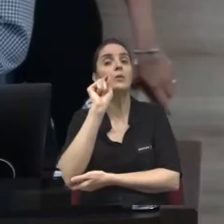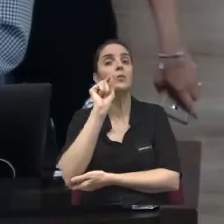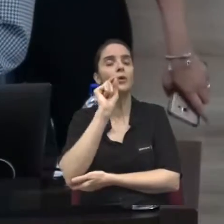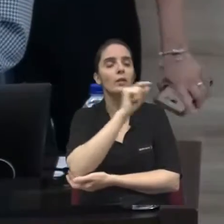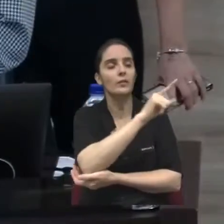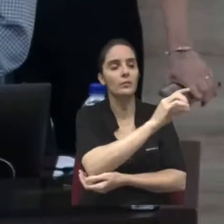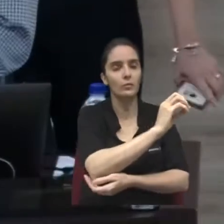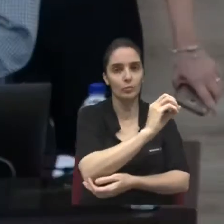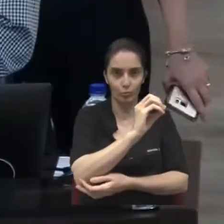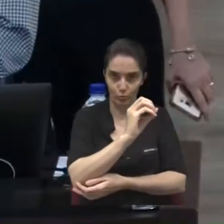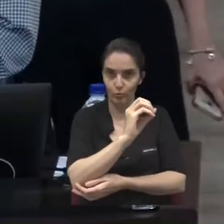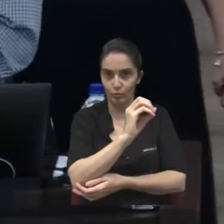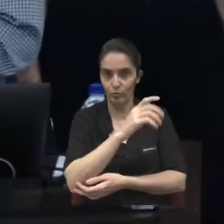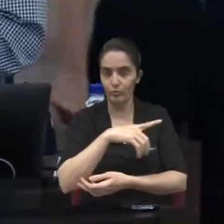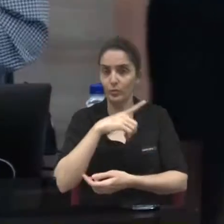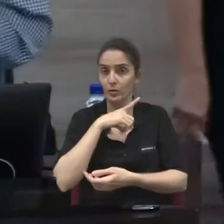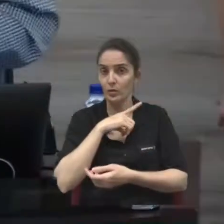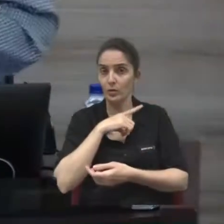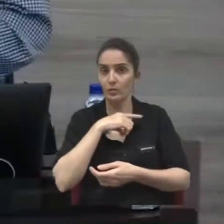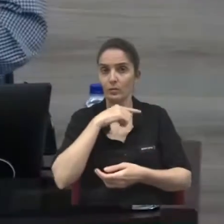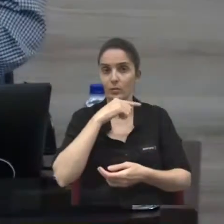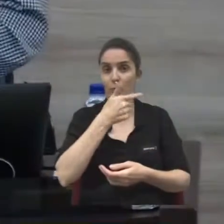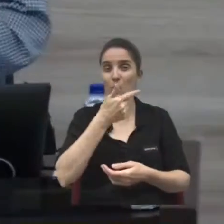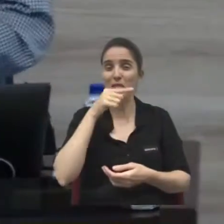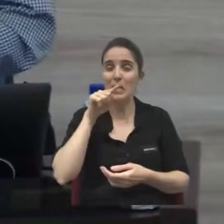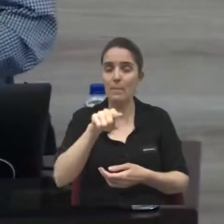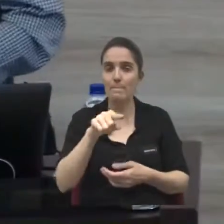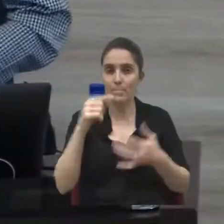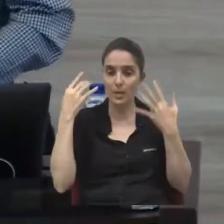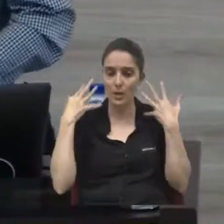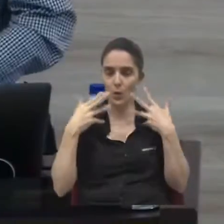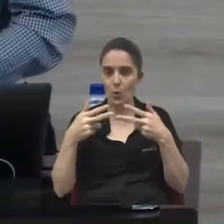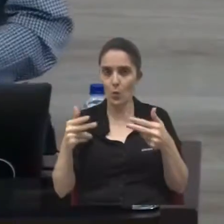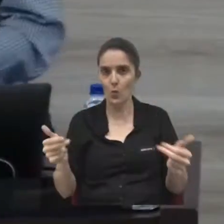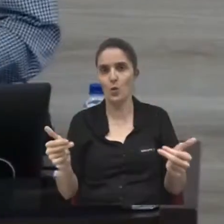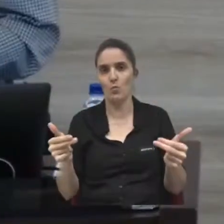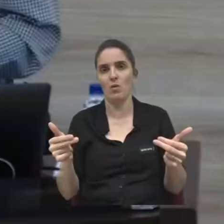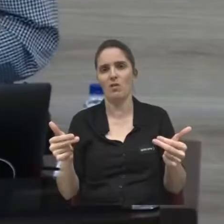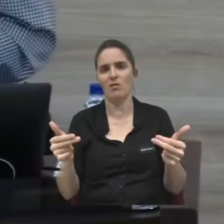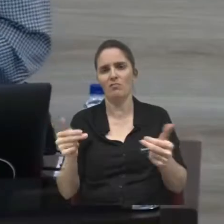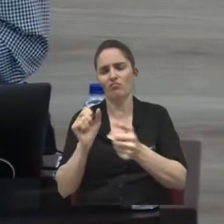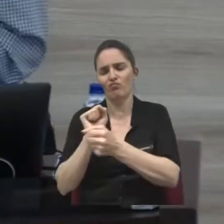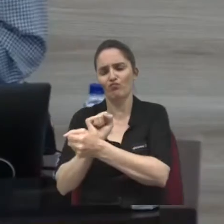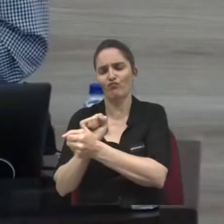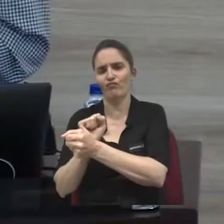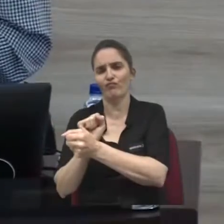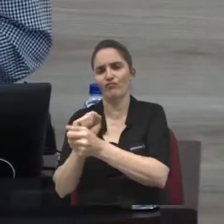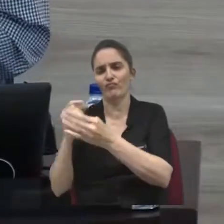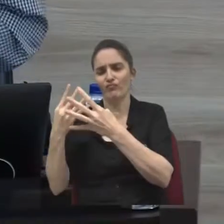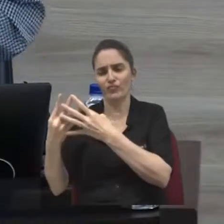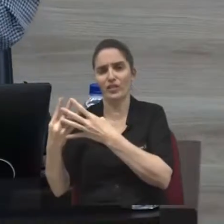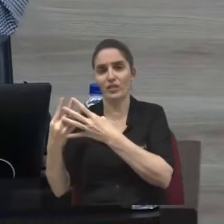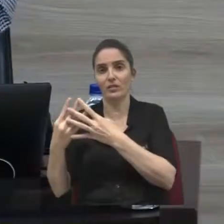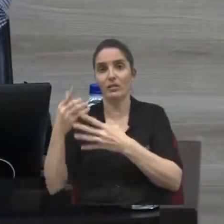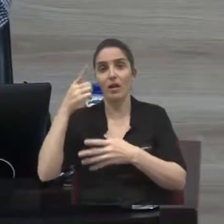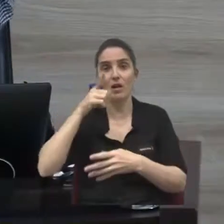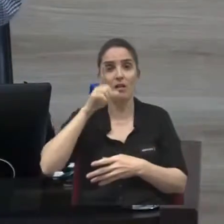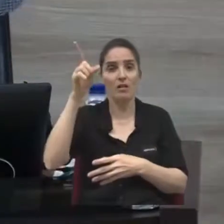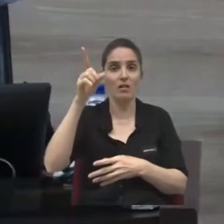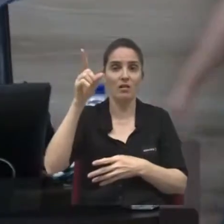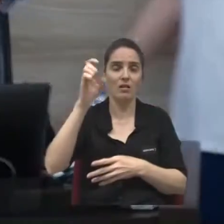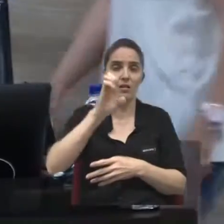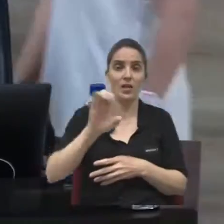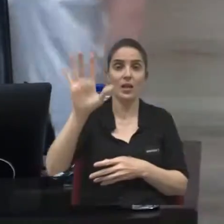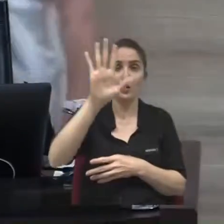temos lá 2.000 animais presos e, nas grandes cidades da Europa, somente são presos animais que